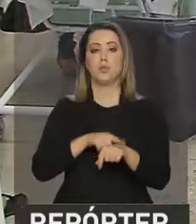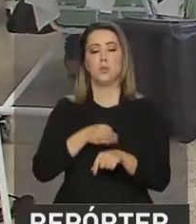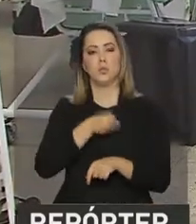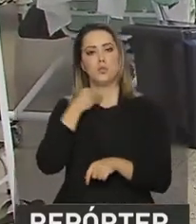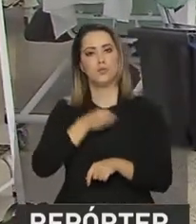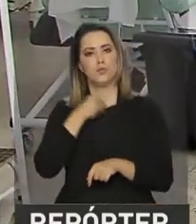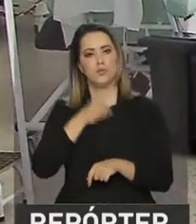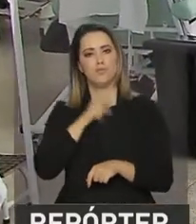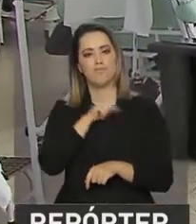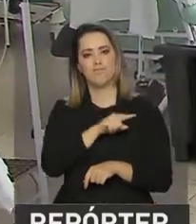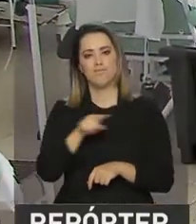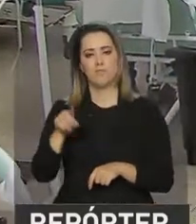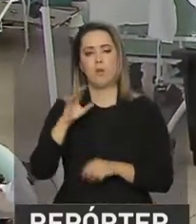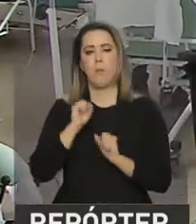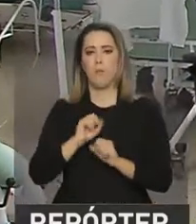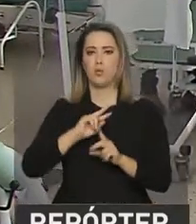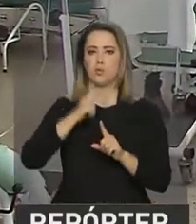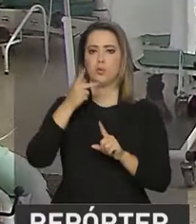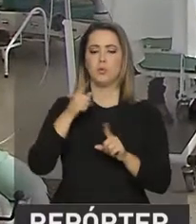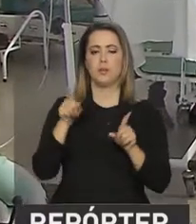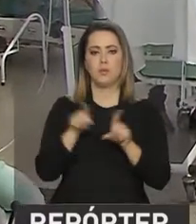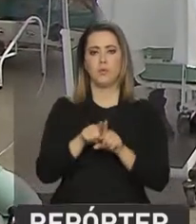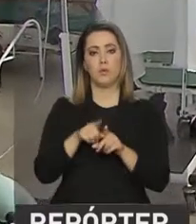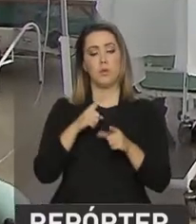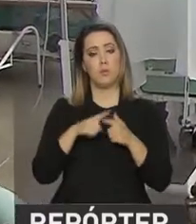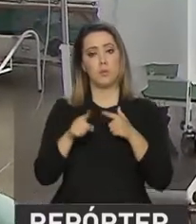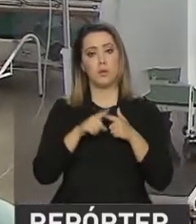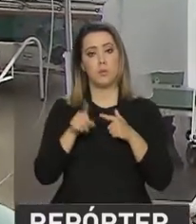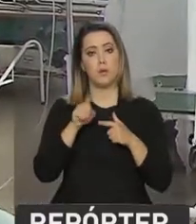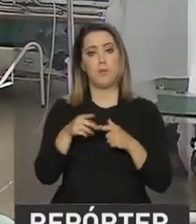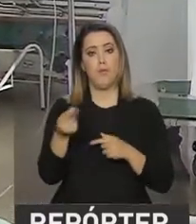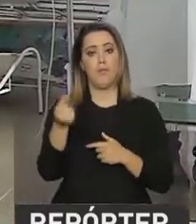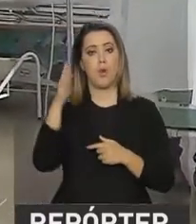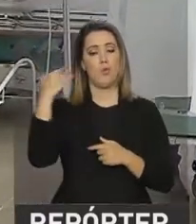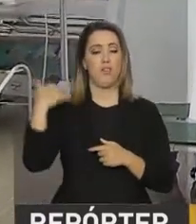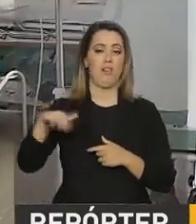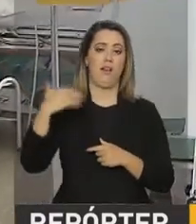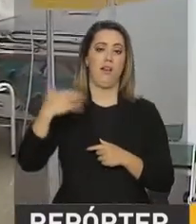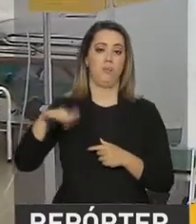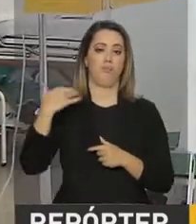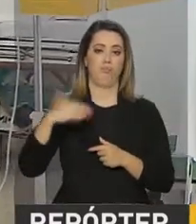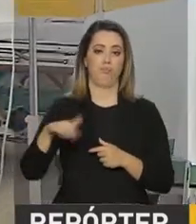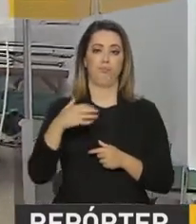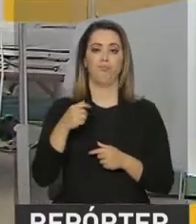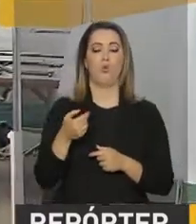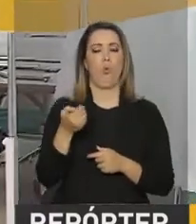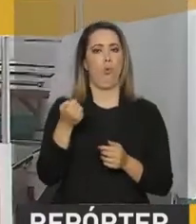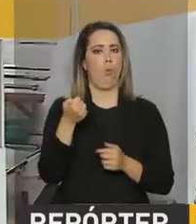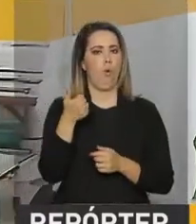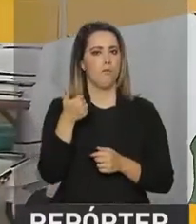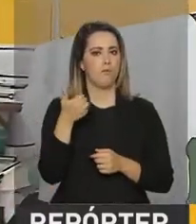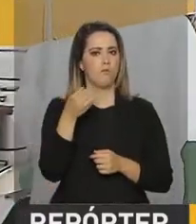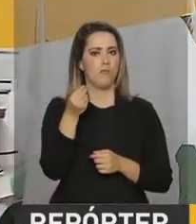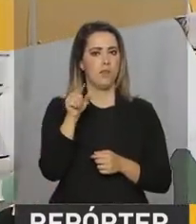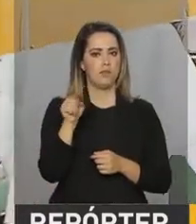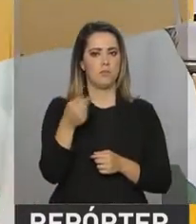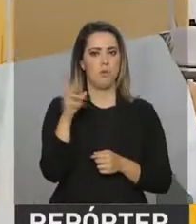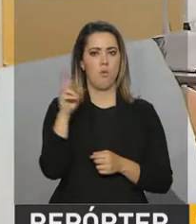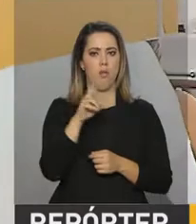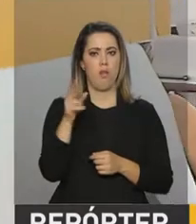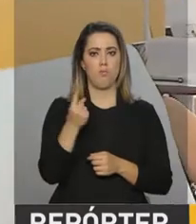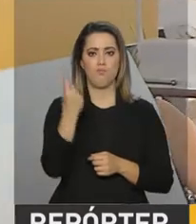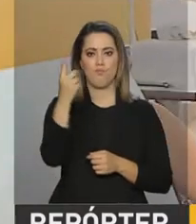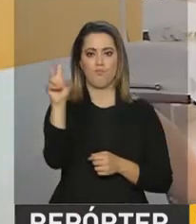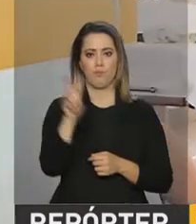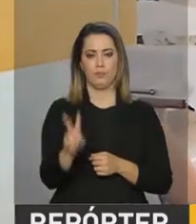vida dessas pacientes pode dobrar. O problema é o alto custo desse medicamento, que pode chegar a R$10 mil a